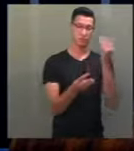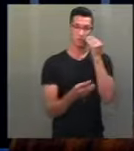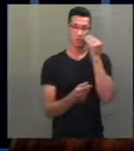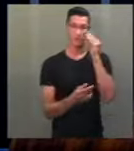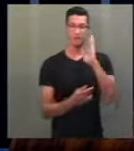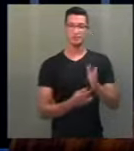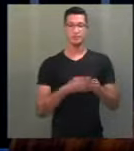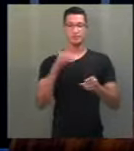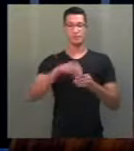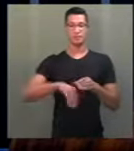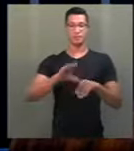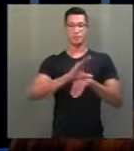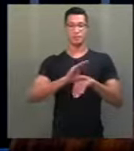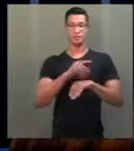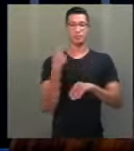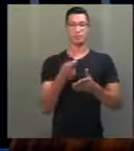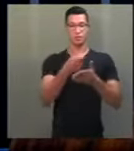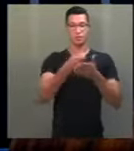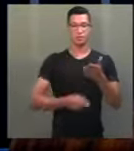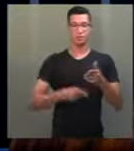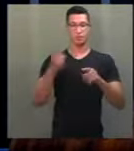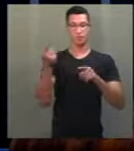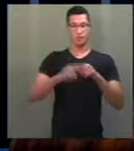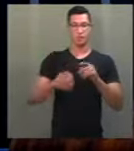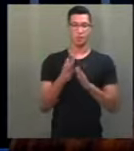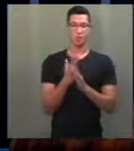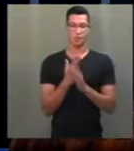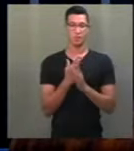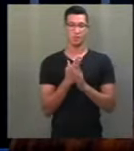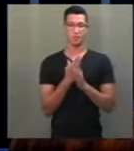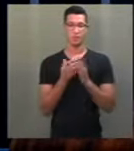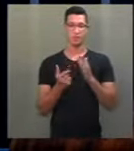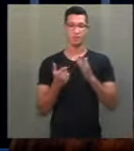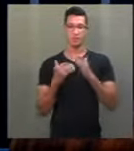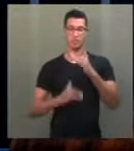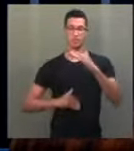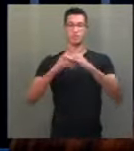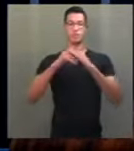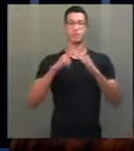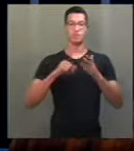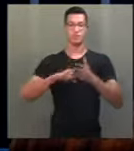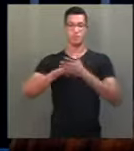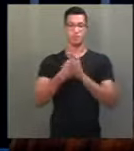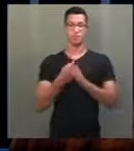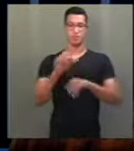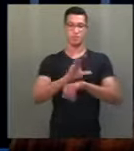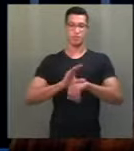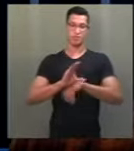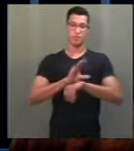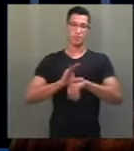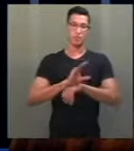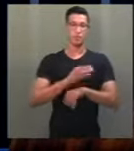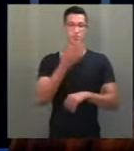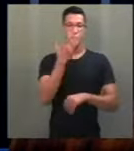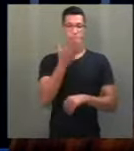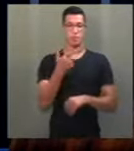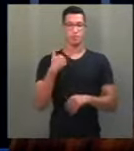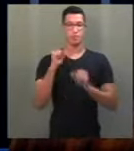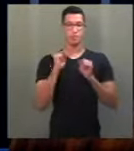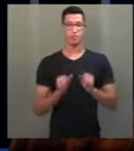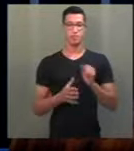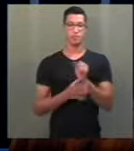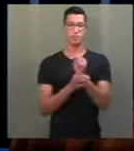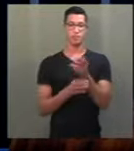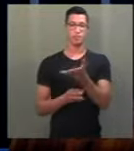na Constituição, no nosso relatório, que é proibido aumentar a carga tributária. Tem uma trava constitucional. De tal modo que eu posso garantir